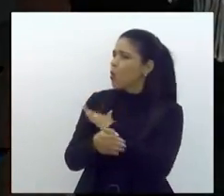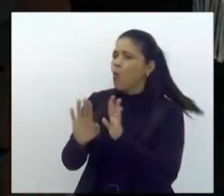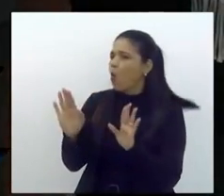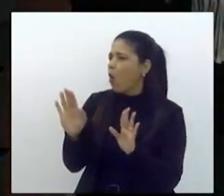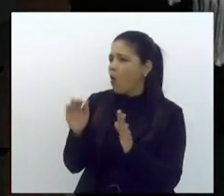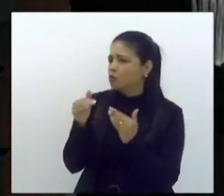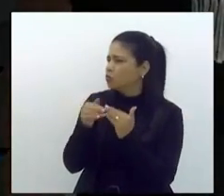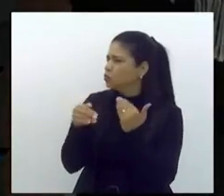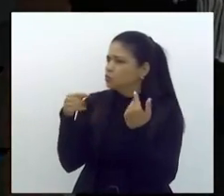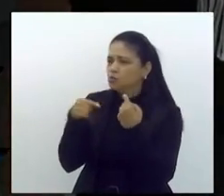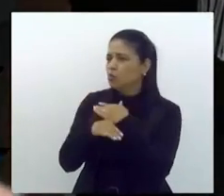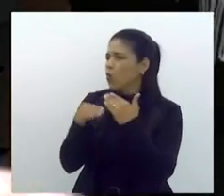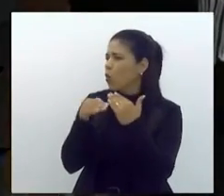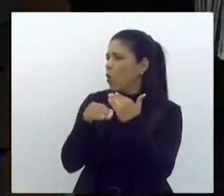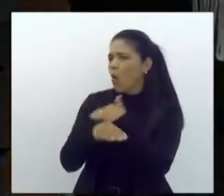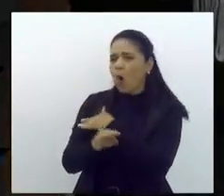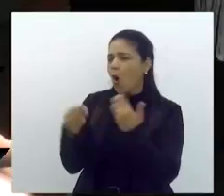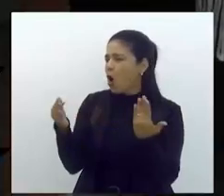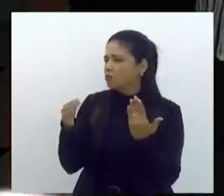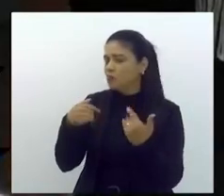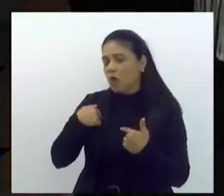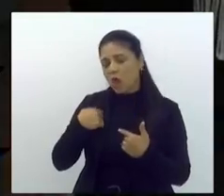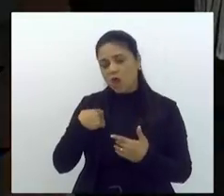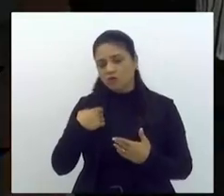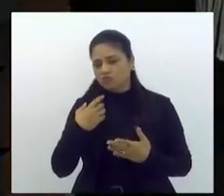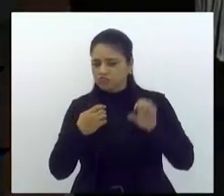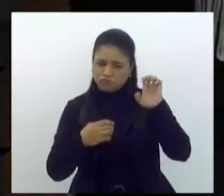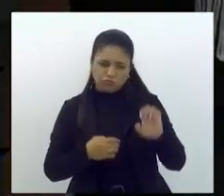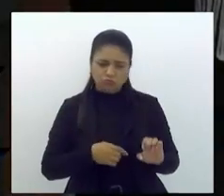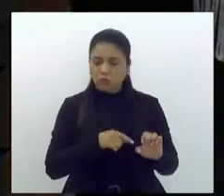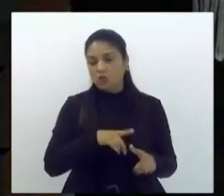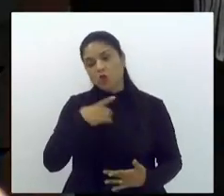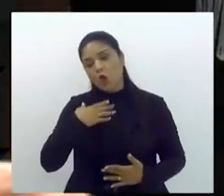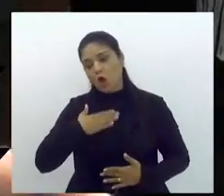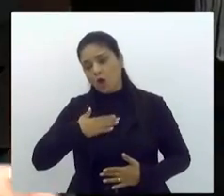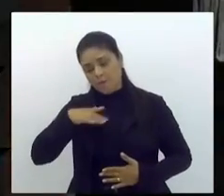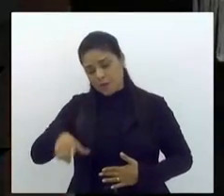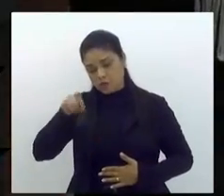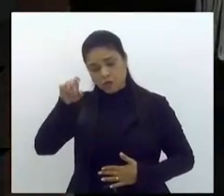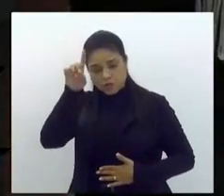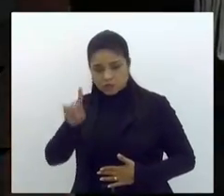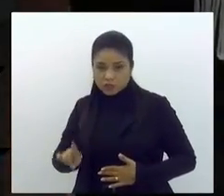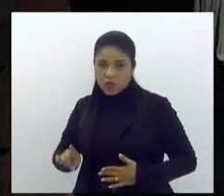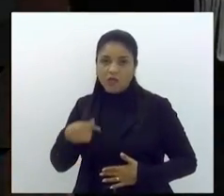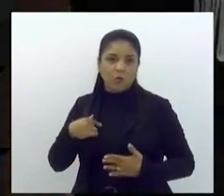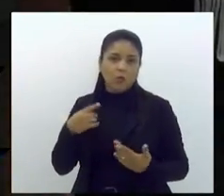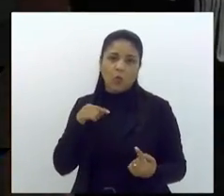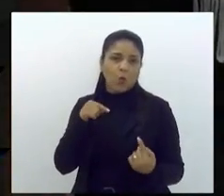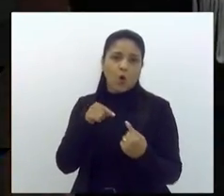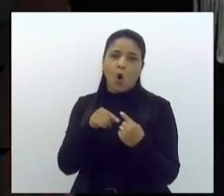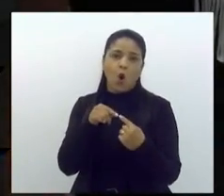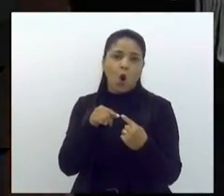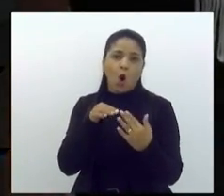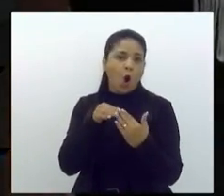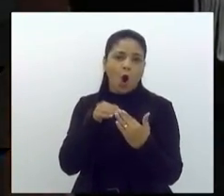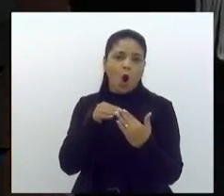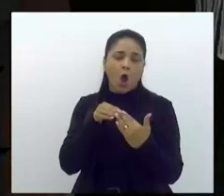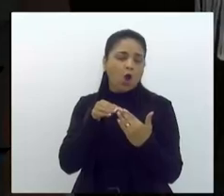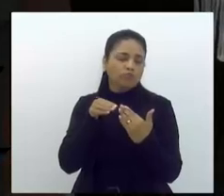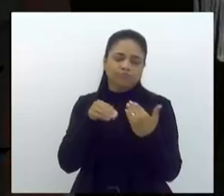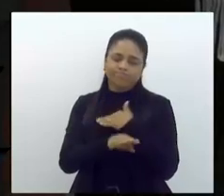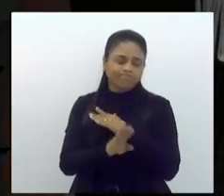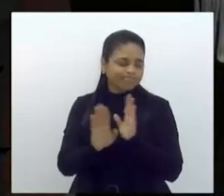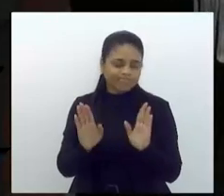com a senhora eu não sou de esquerda sou de direita eu não concordo com a lógica do MST eu não